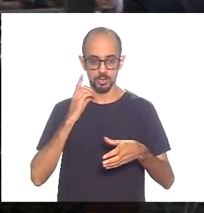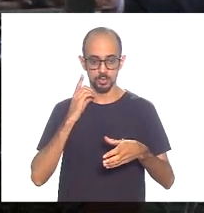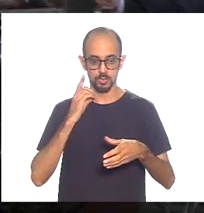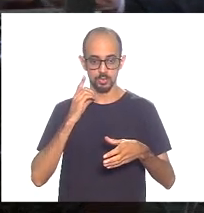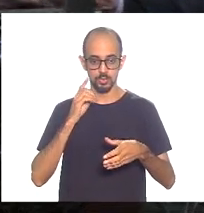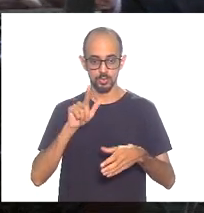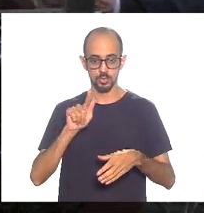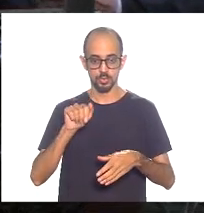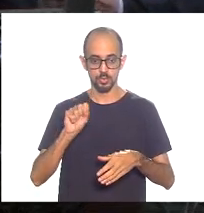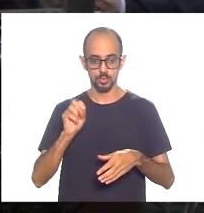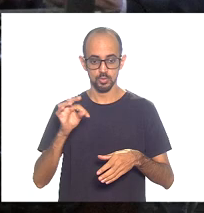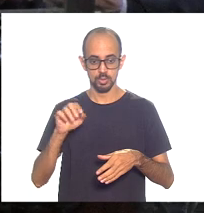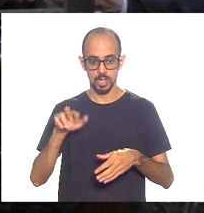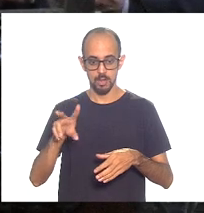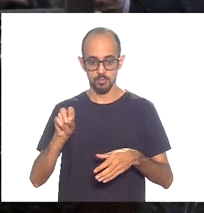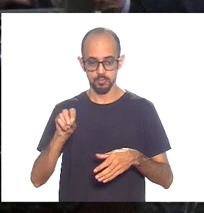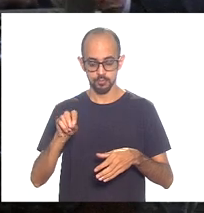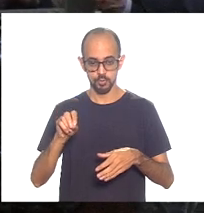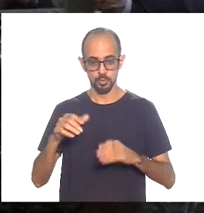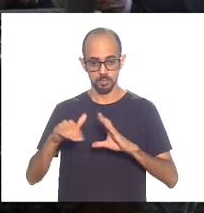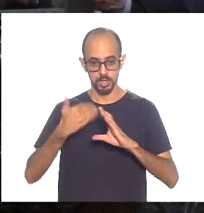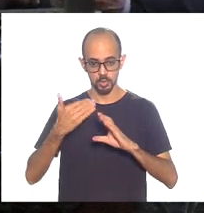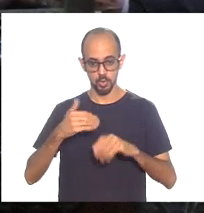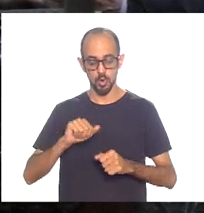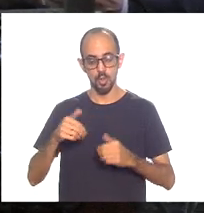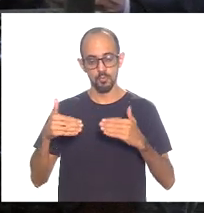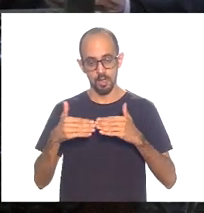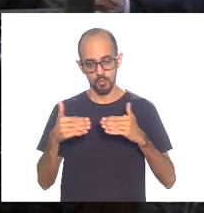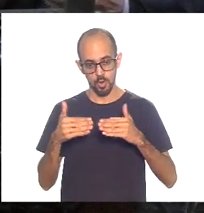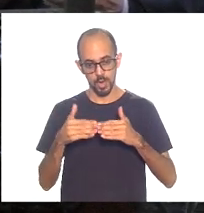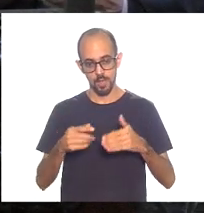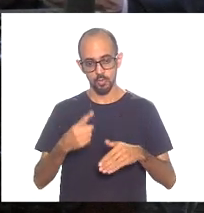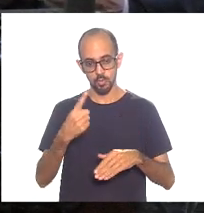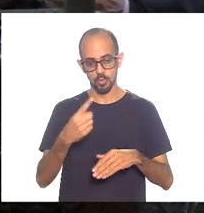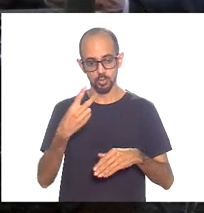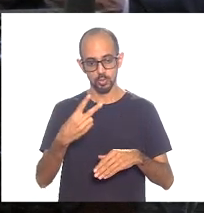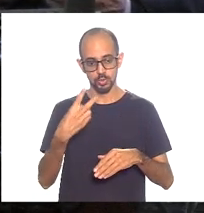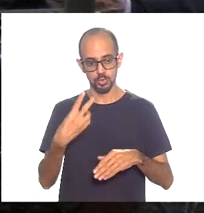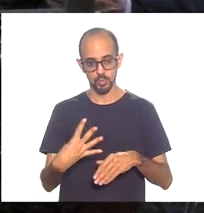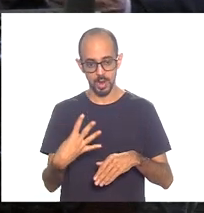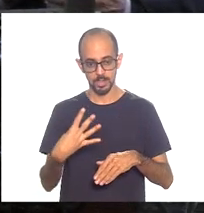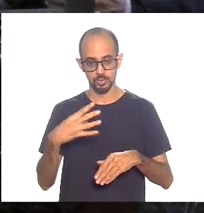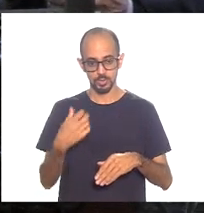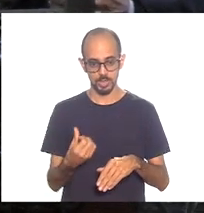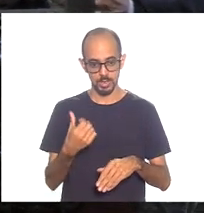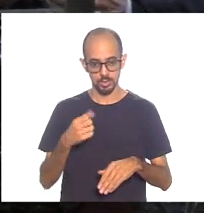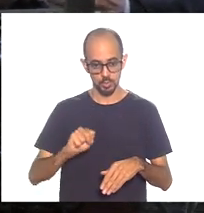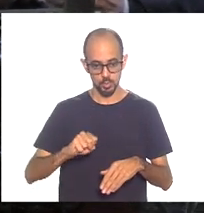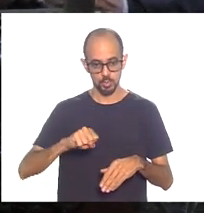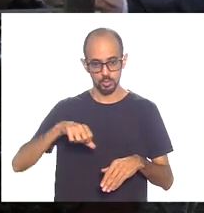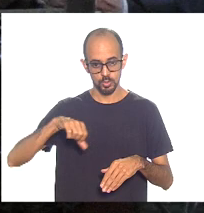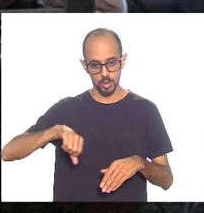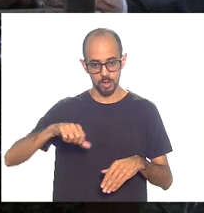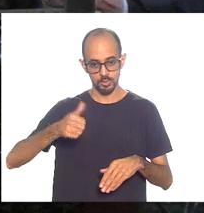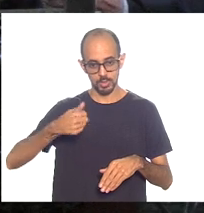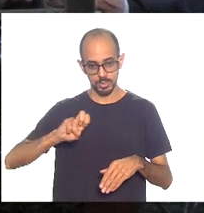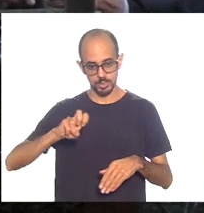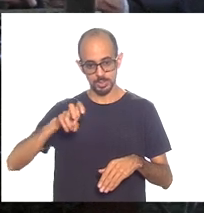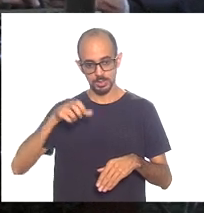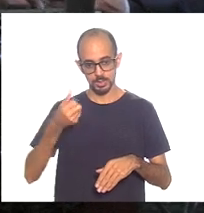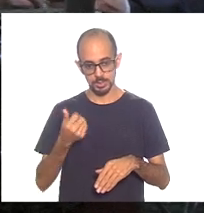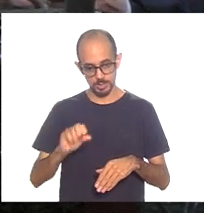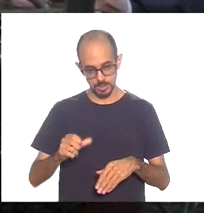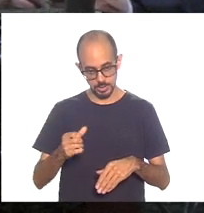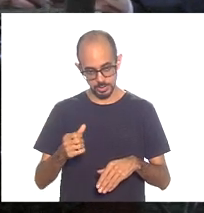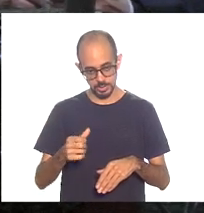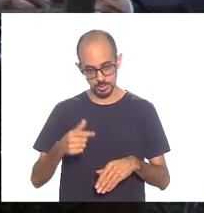Schmidt remeteu favorável às emendas 1, 2, 3, 4, 6, 8, 9, 11, 12, 13, 14, 15, 16, 17, 18 e